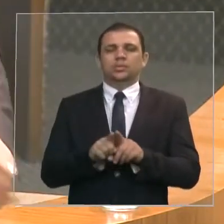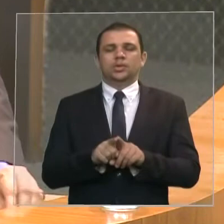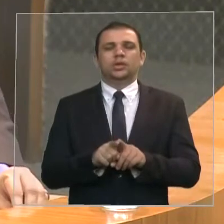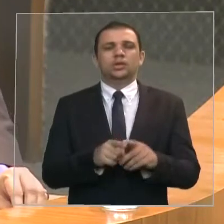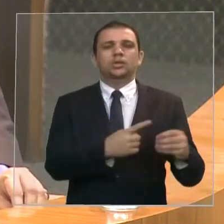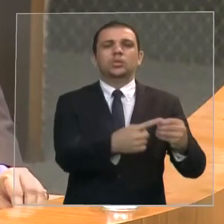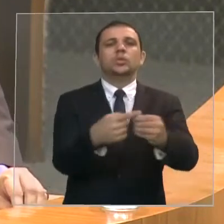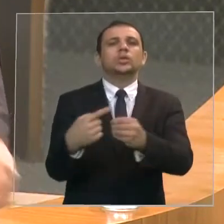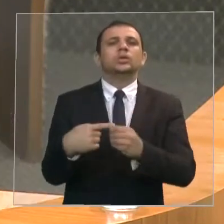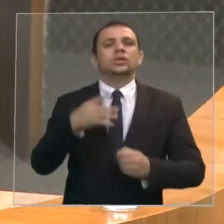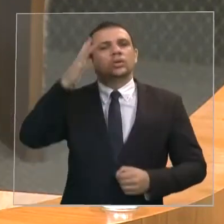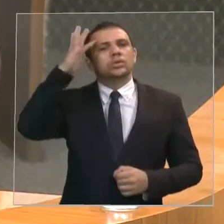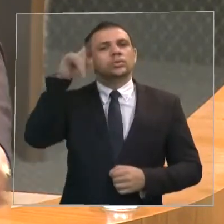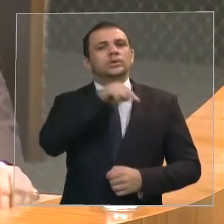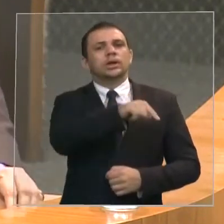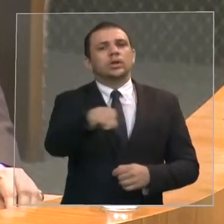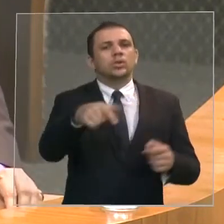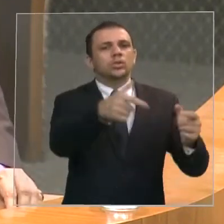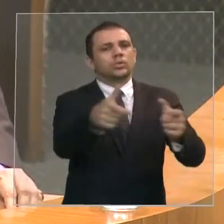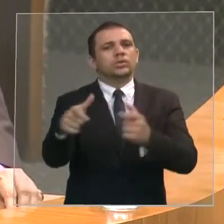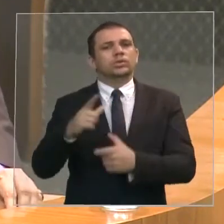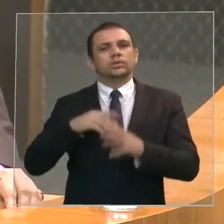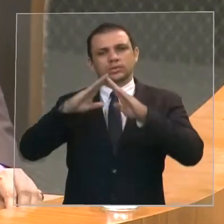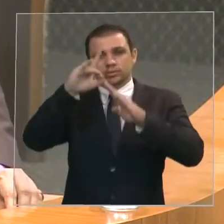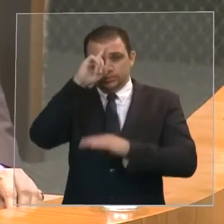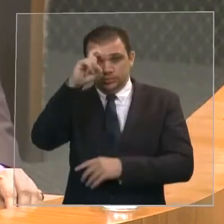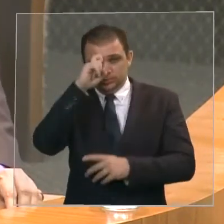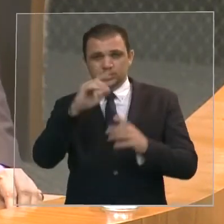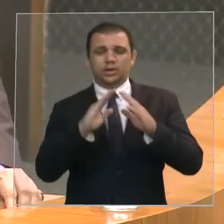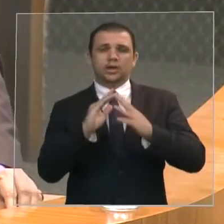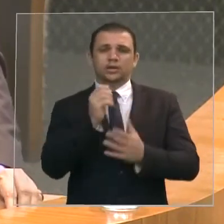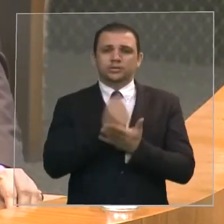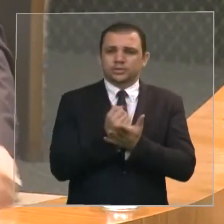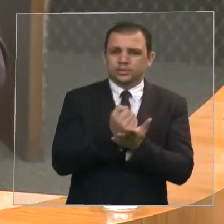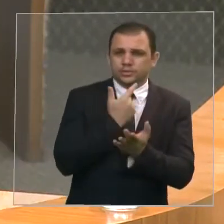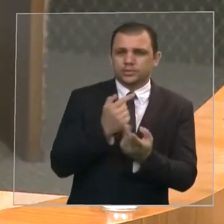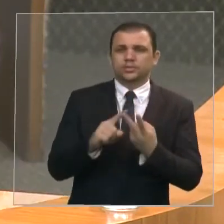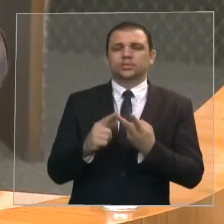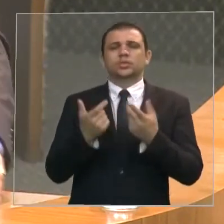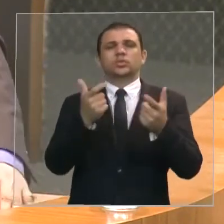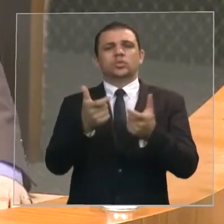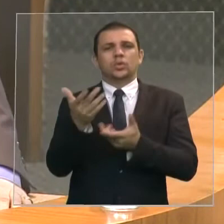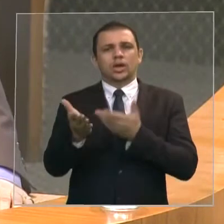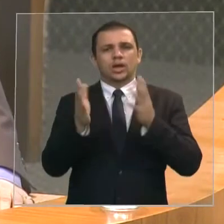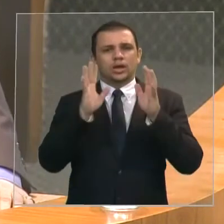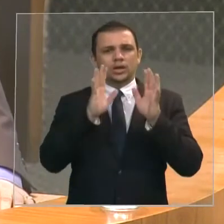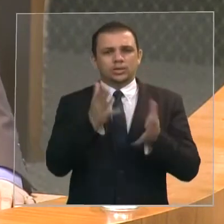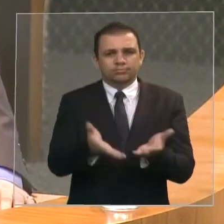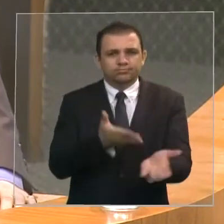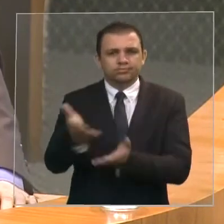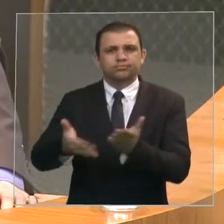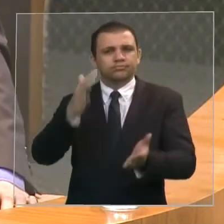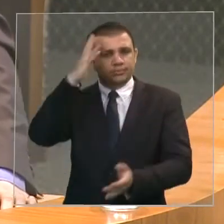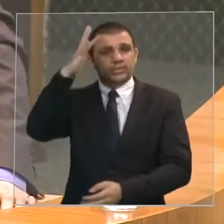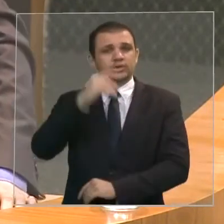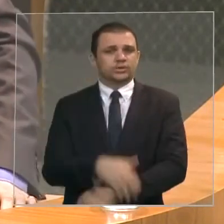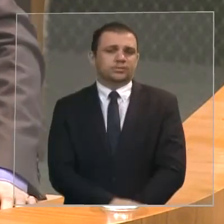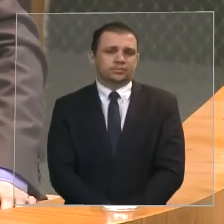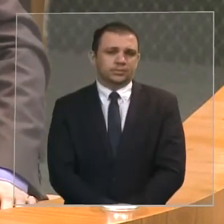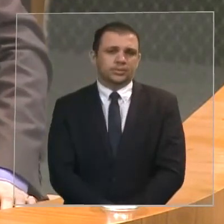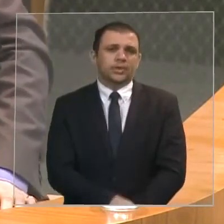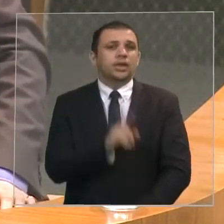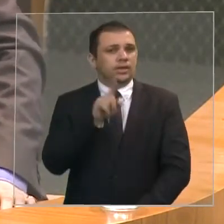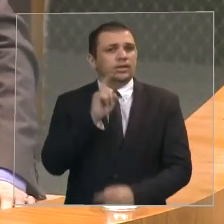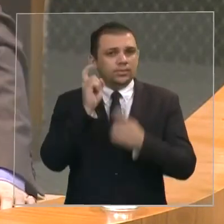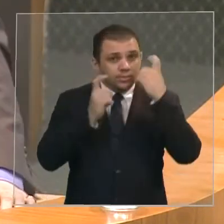unidades de saúde, têm farmácias, têm postos de atendimento, imaginem. Então, é uma preocupação